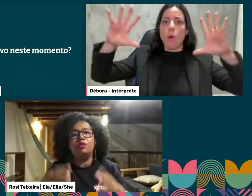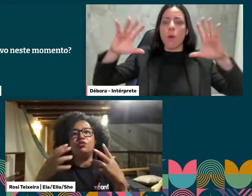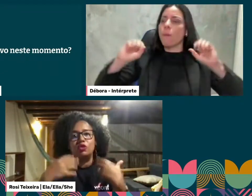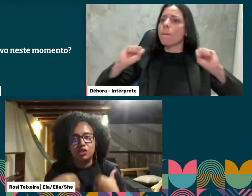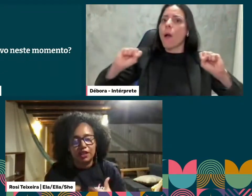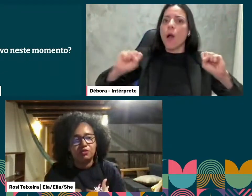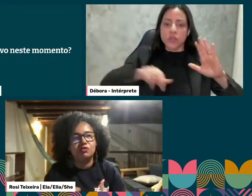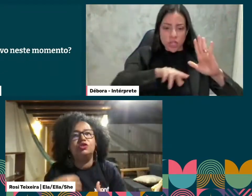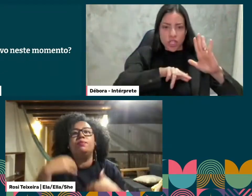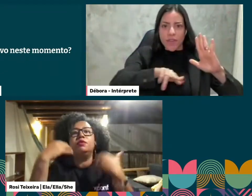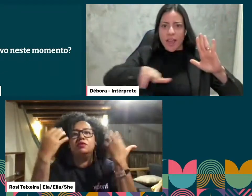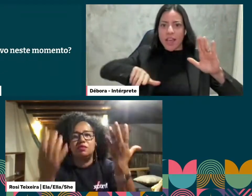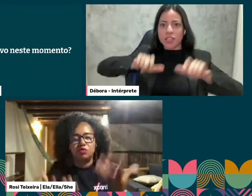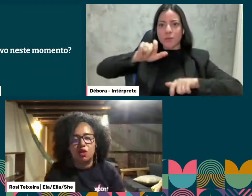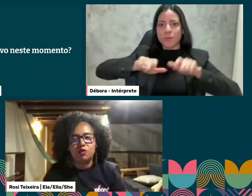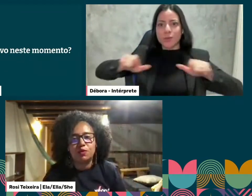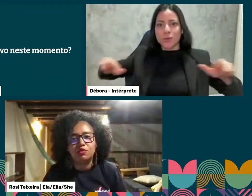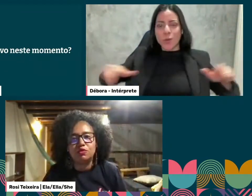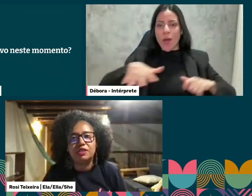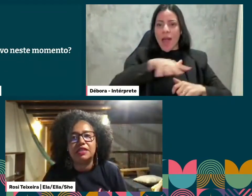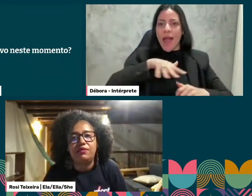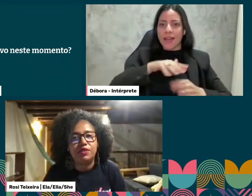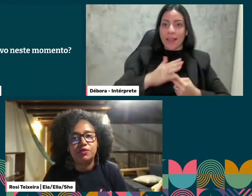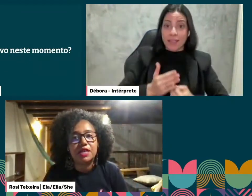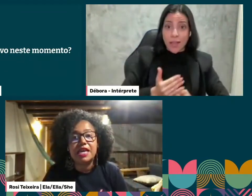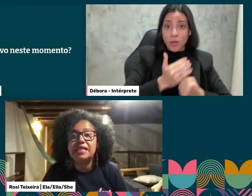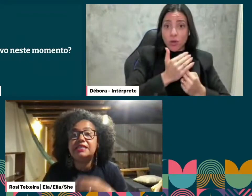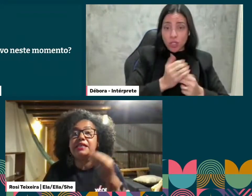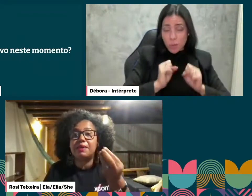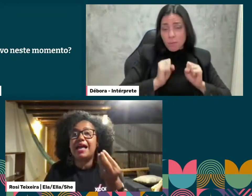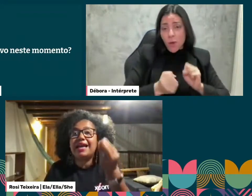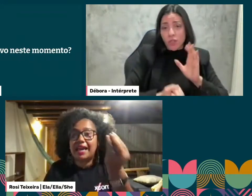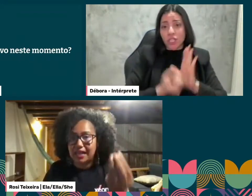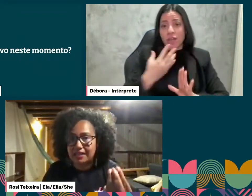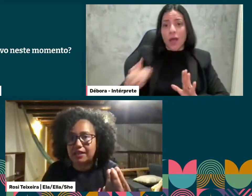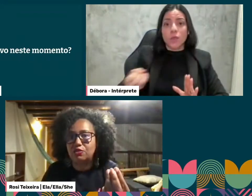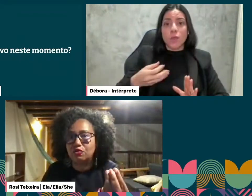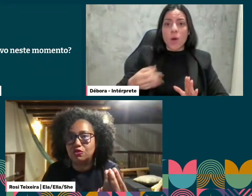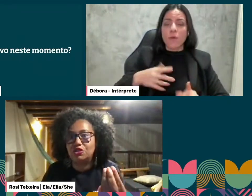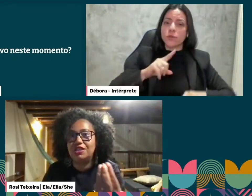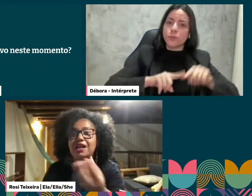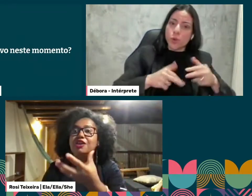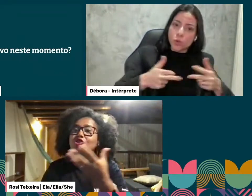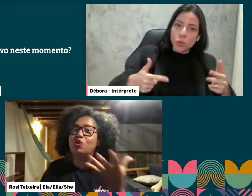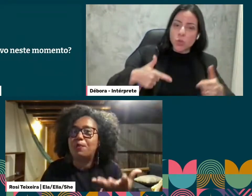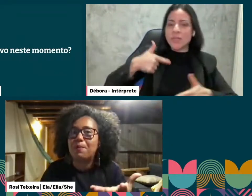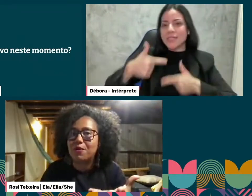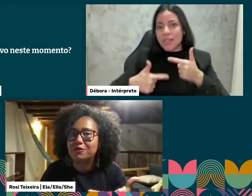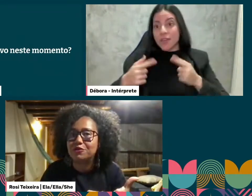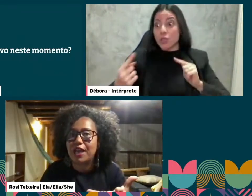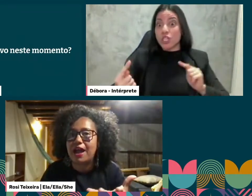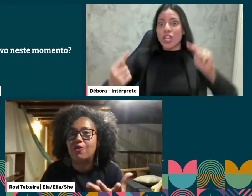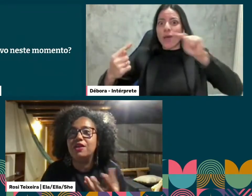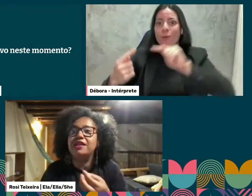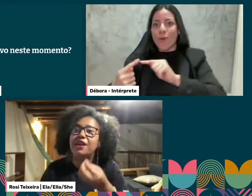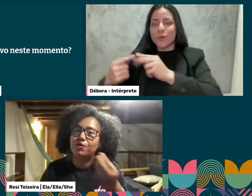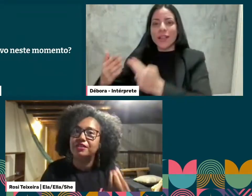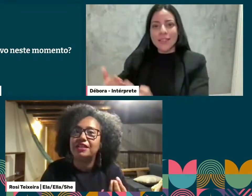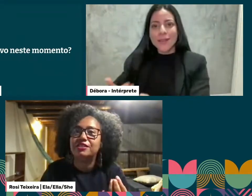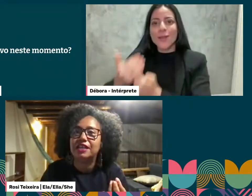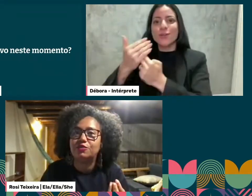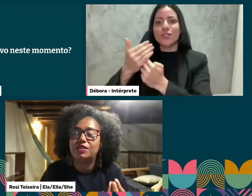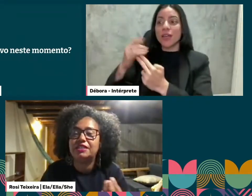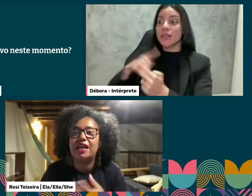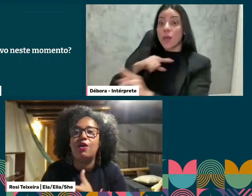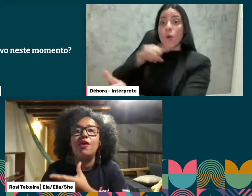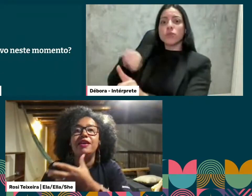nós, produtores de tecnologia, produzirmos novos produtos e serviços em cima daquela tecnologia de propósito geral, que é o que